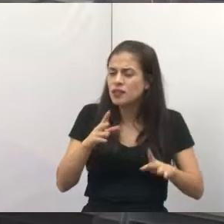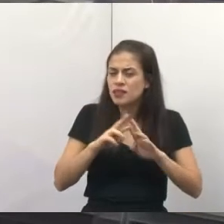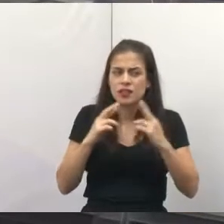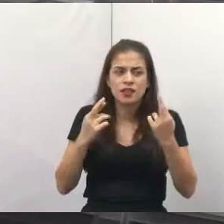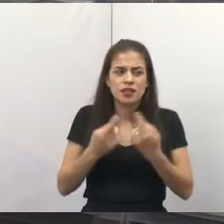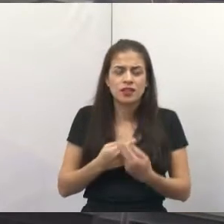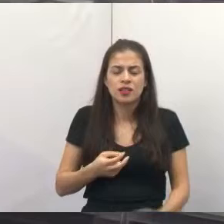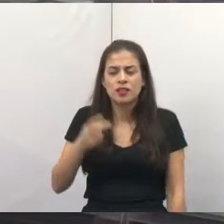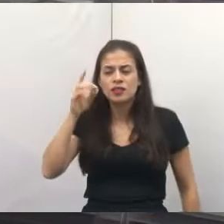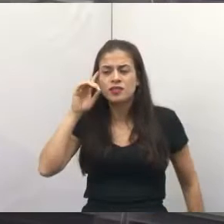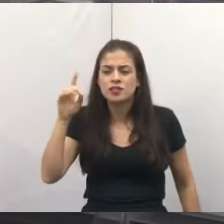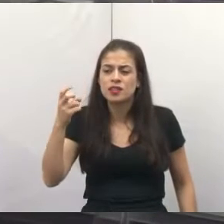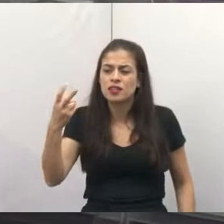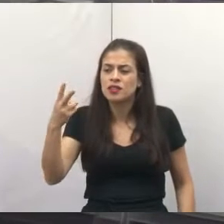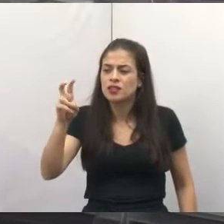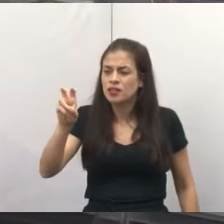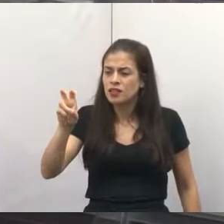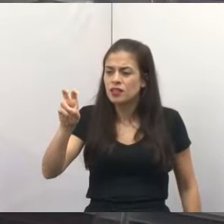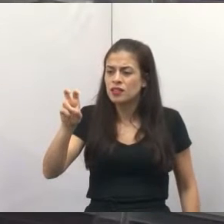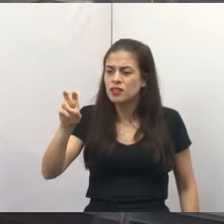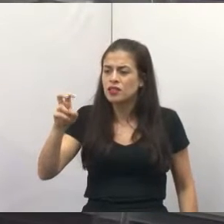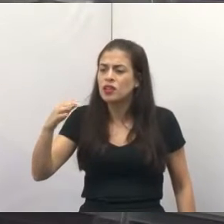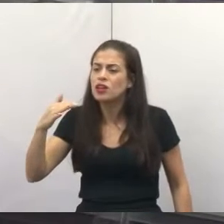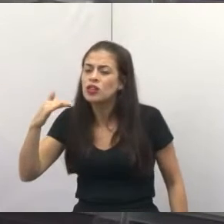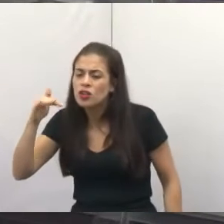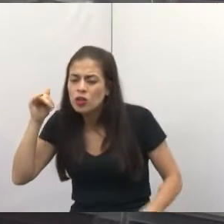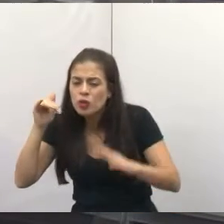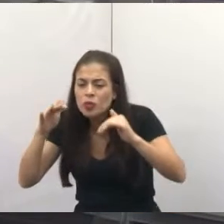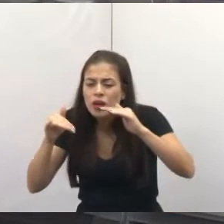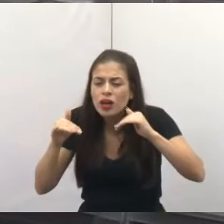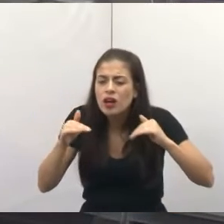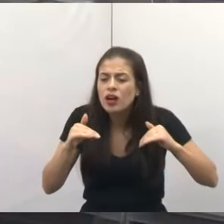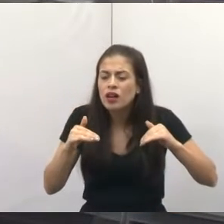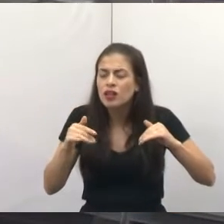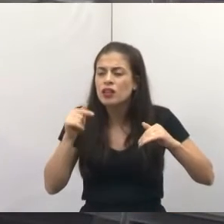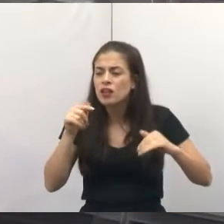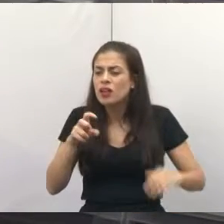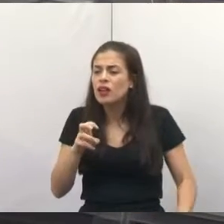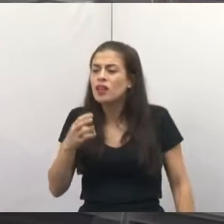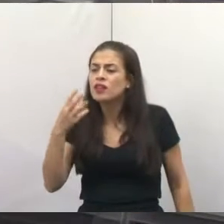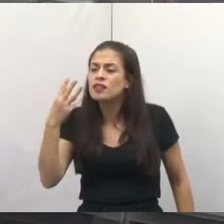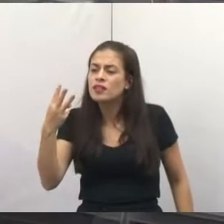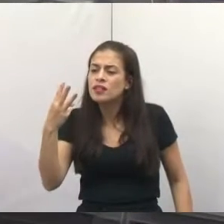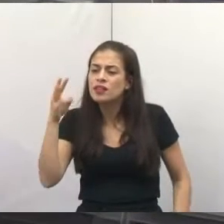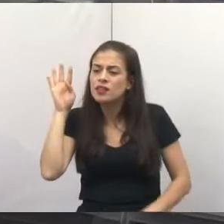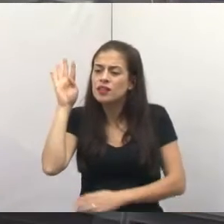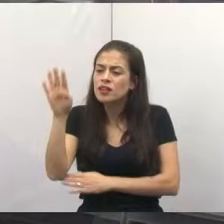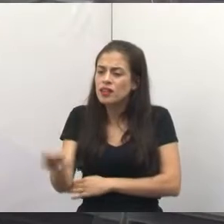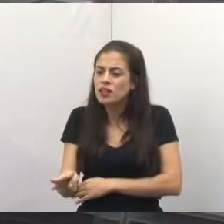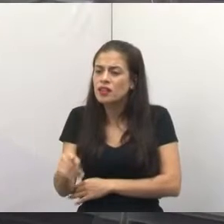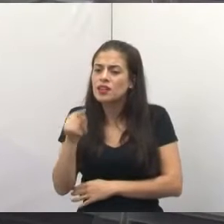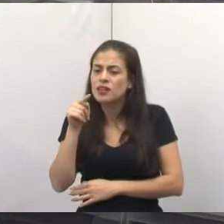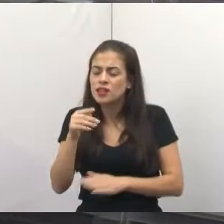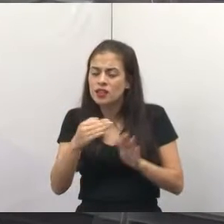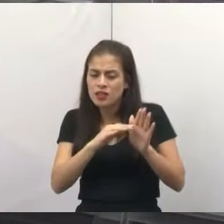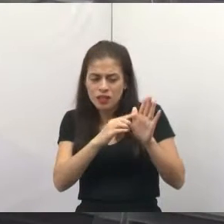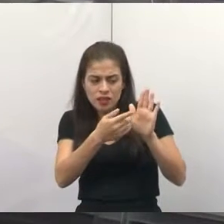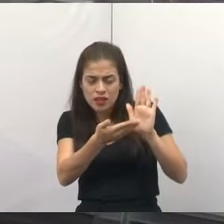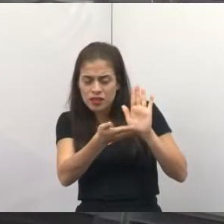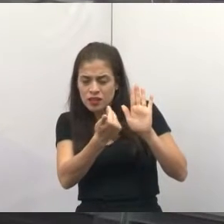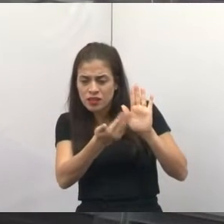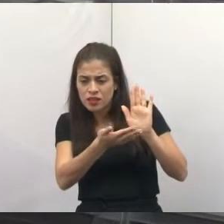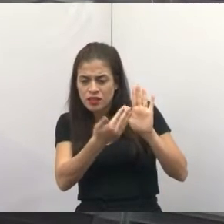isso, uma reunião convocada por ela às 3 horas da tarde. Eu estava presente. Esse processo aqui tem quase 100